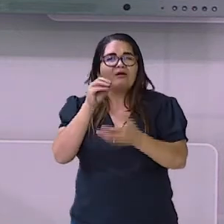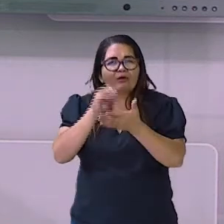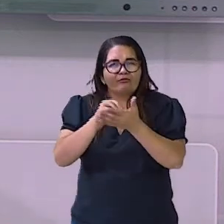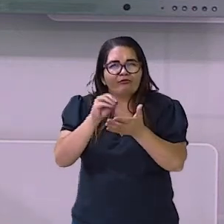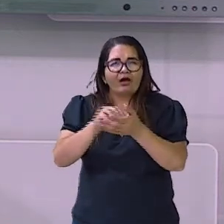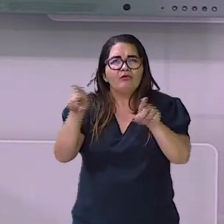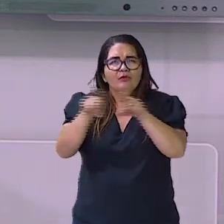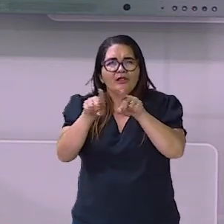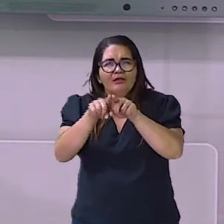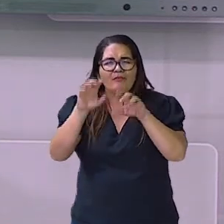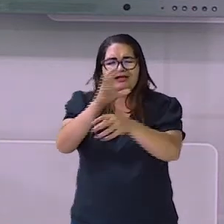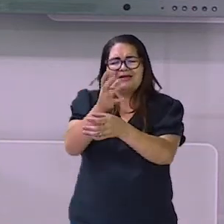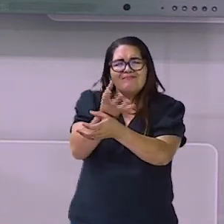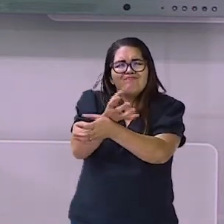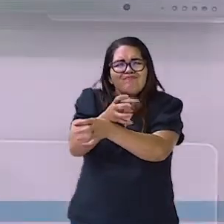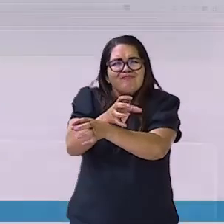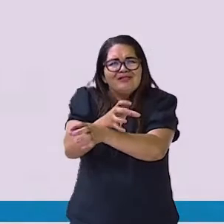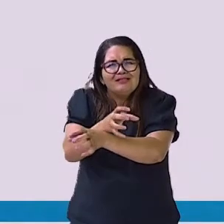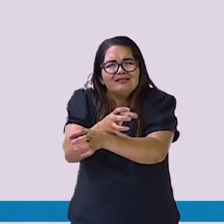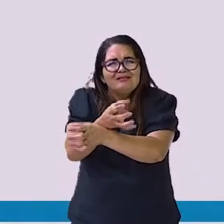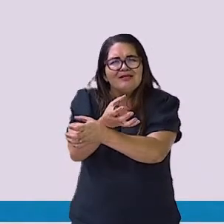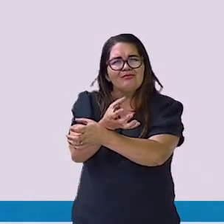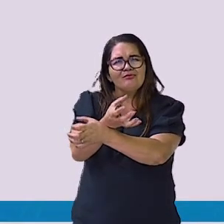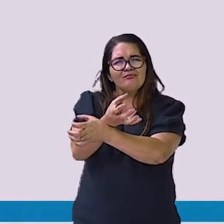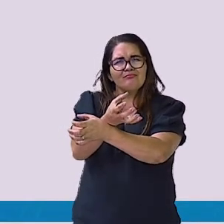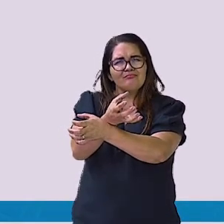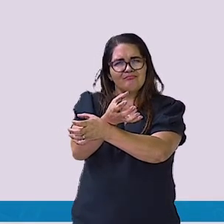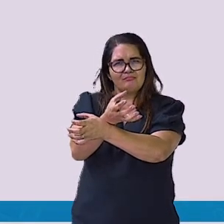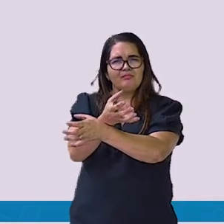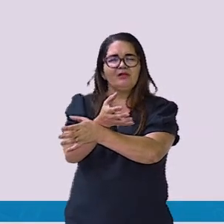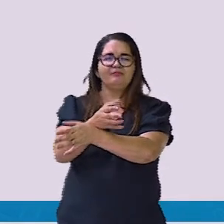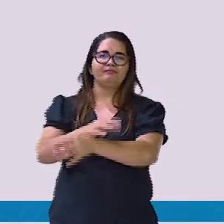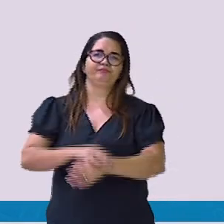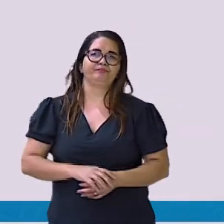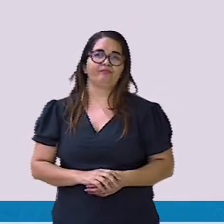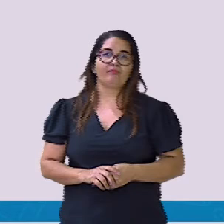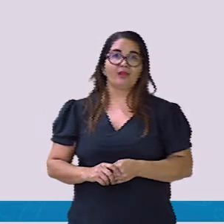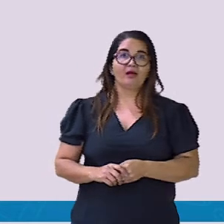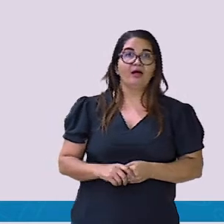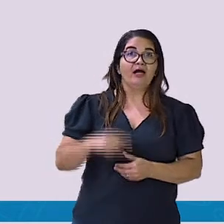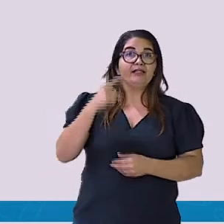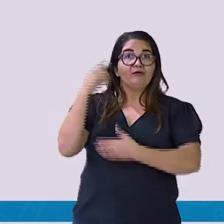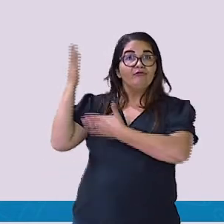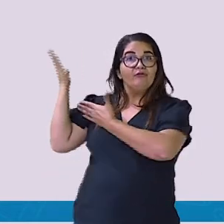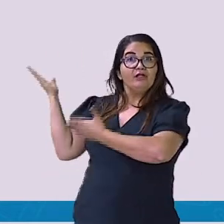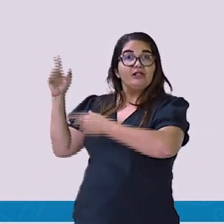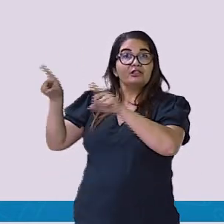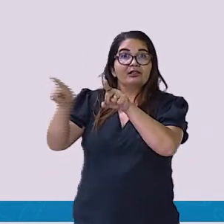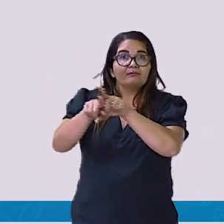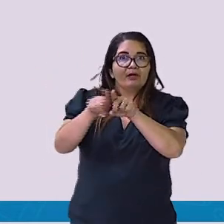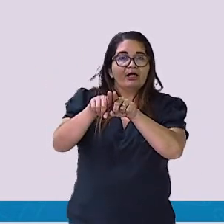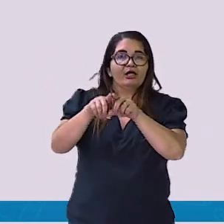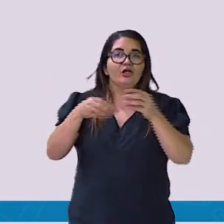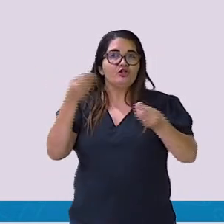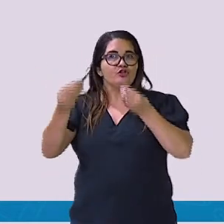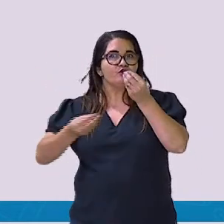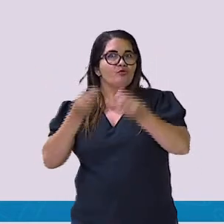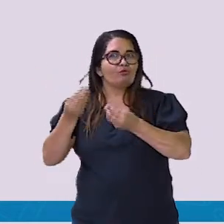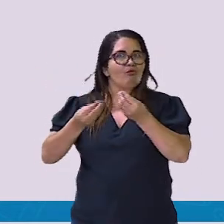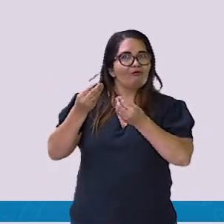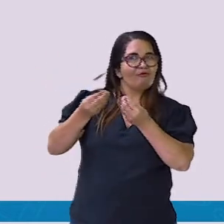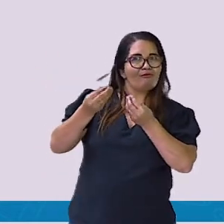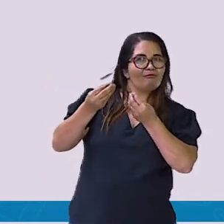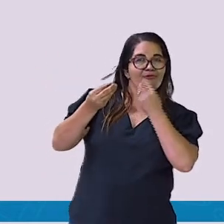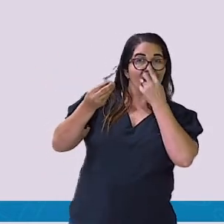Clima mediterrâneo. Ocorre numa faixa estreita na Califórnia e no litoral do Chile. Suas